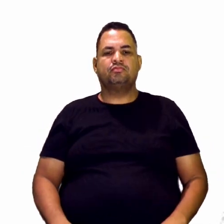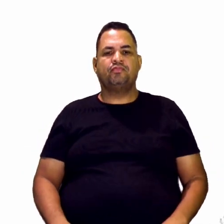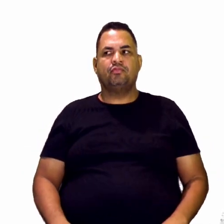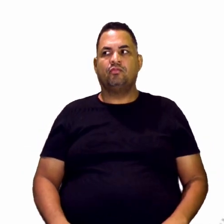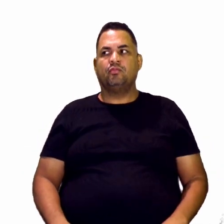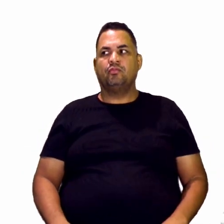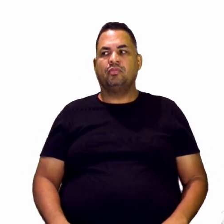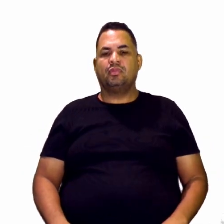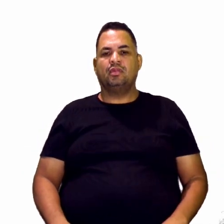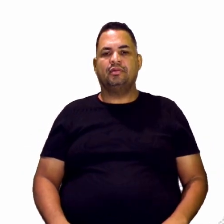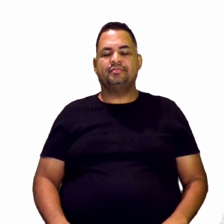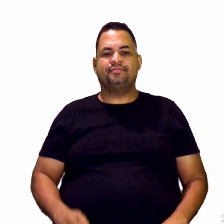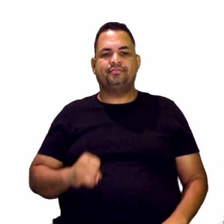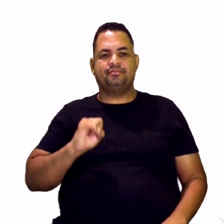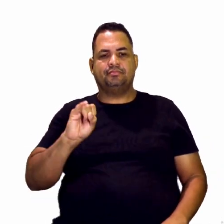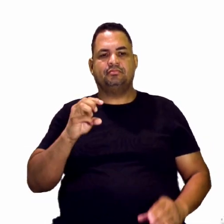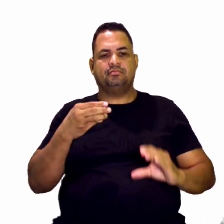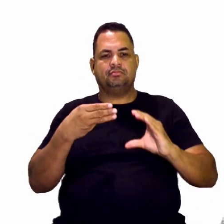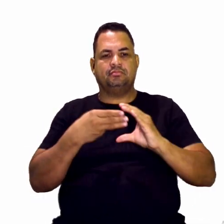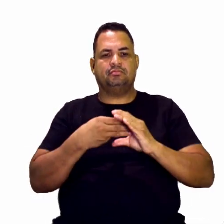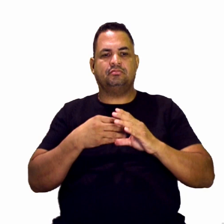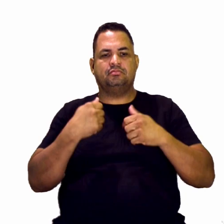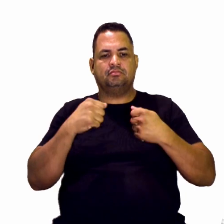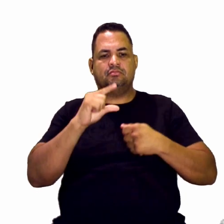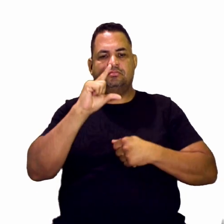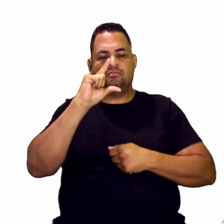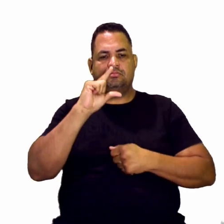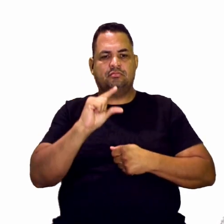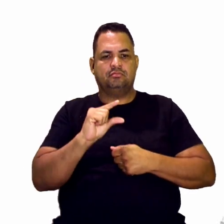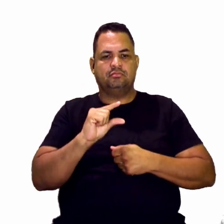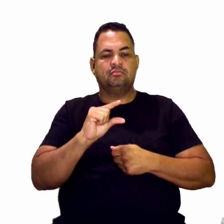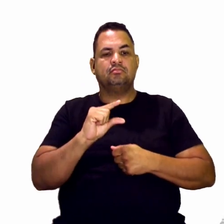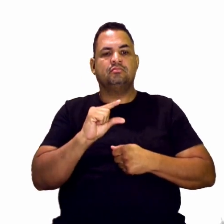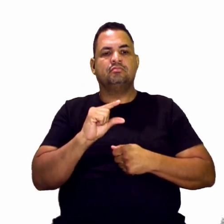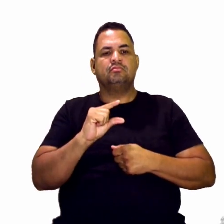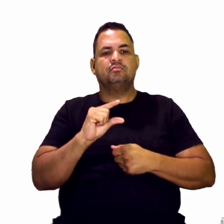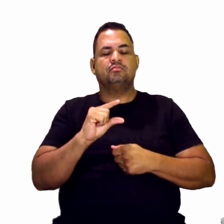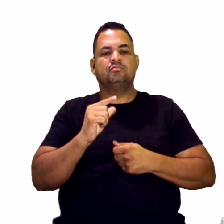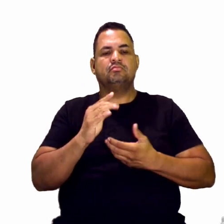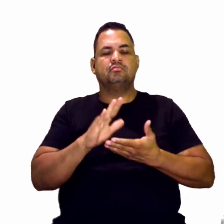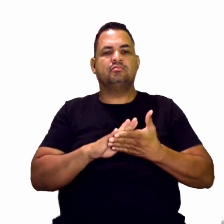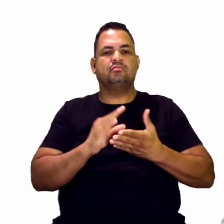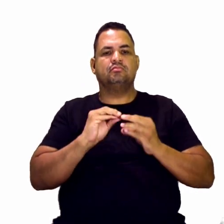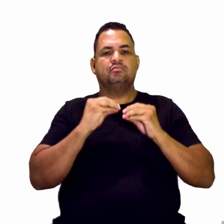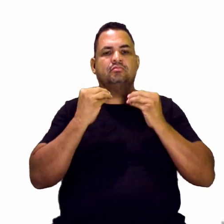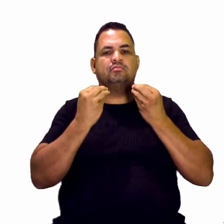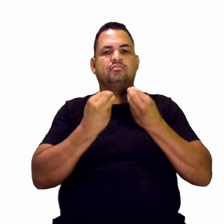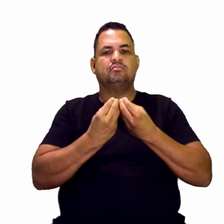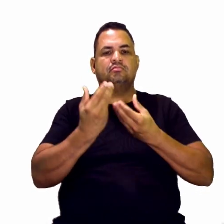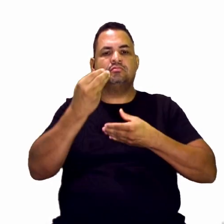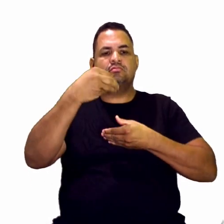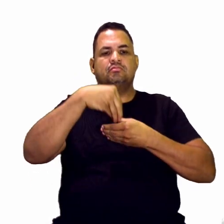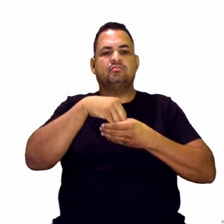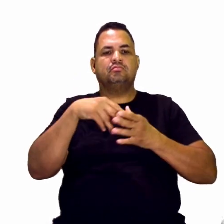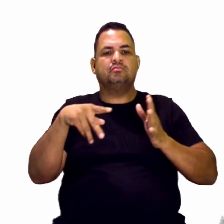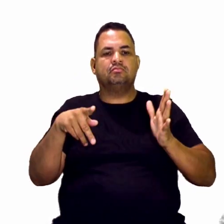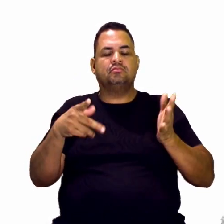Se a célula está precisando de pouco, se ela está precisando de determinada substância dentro